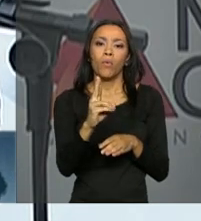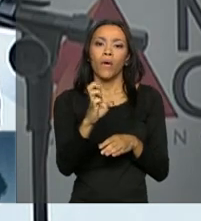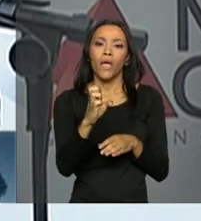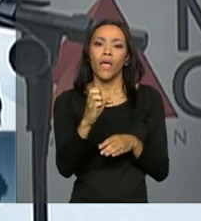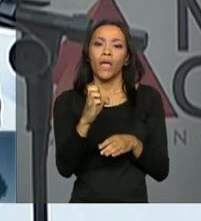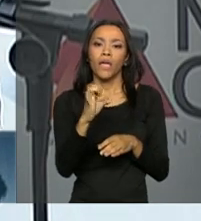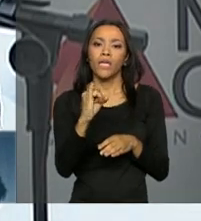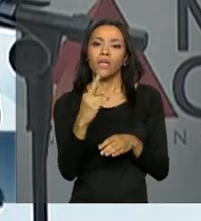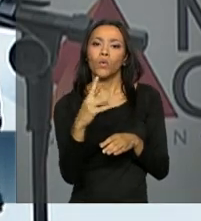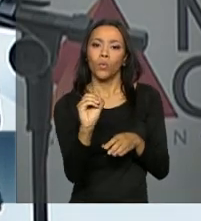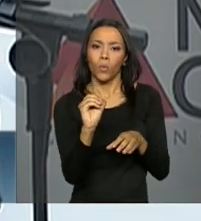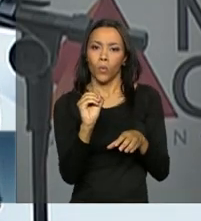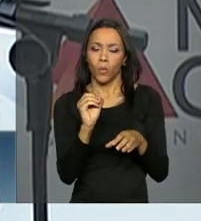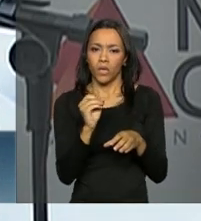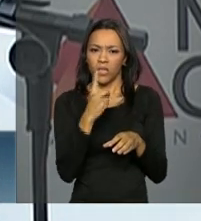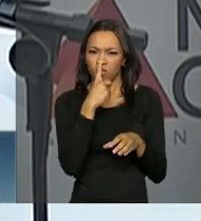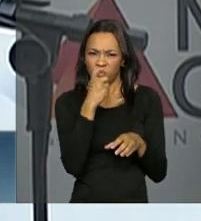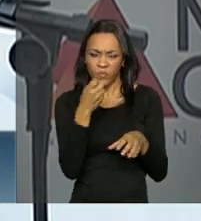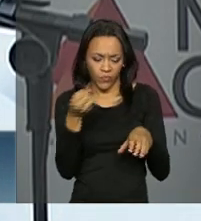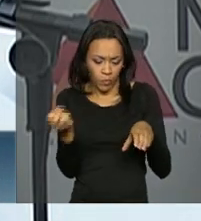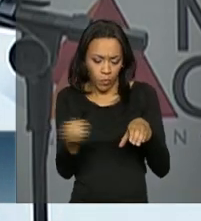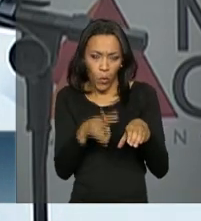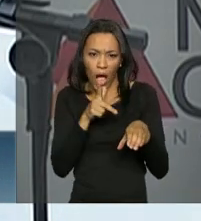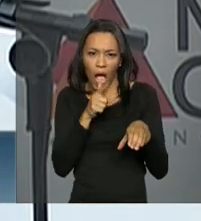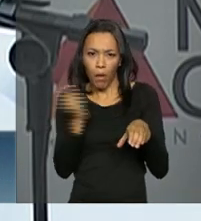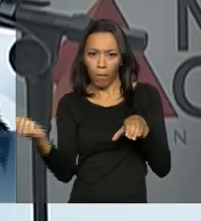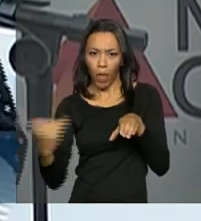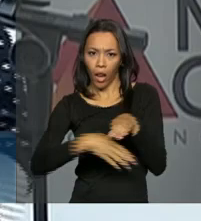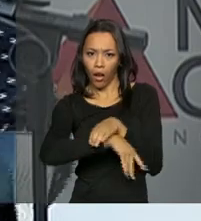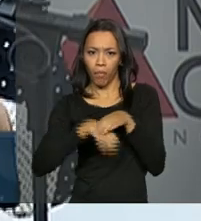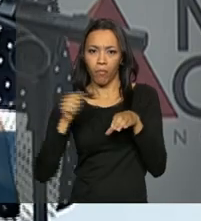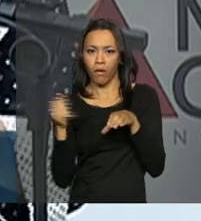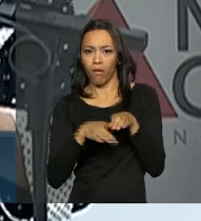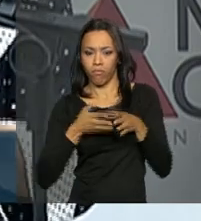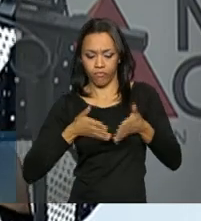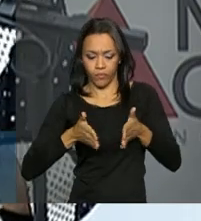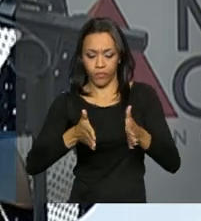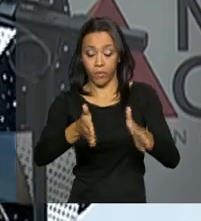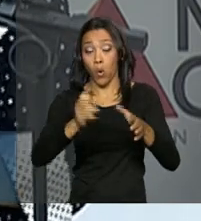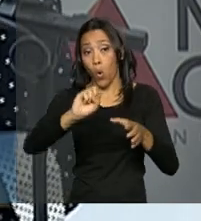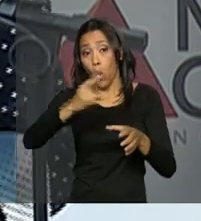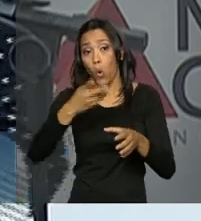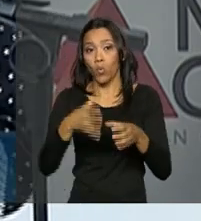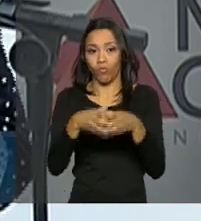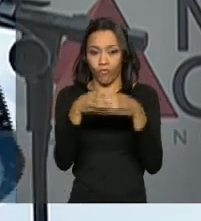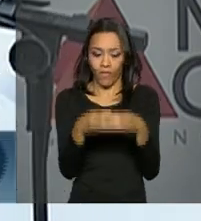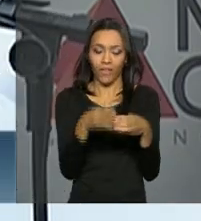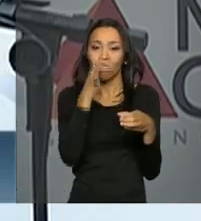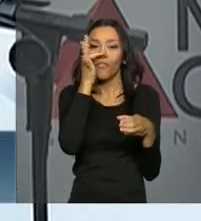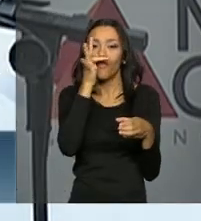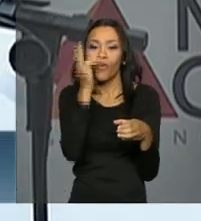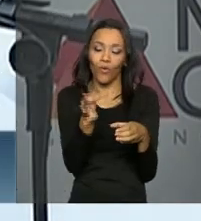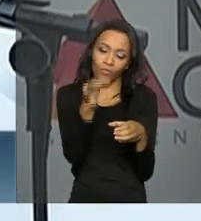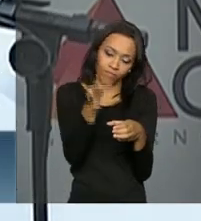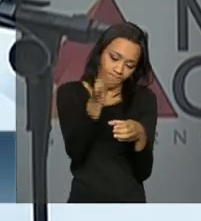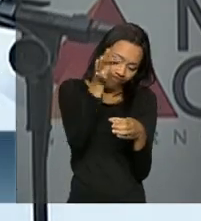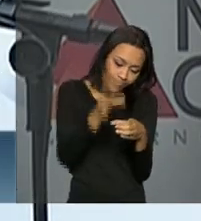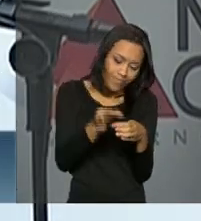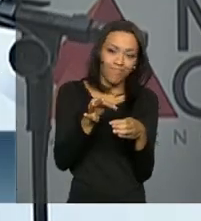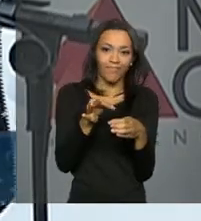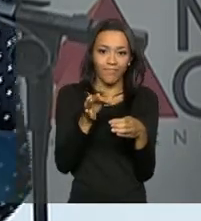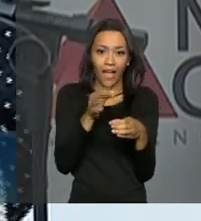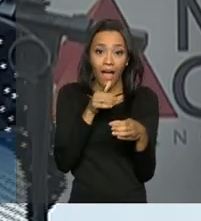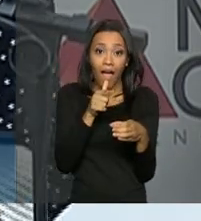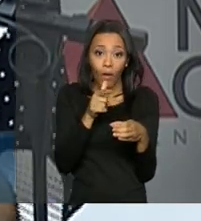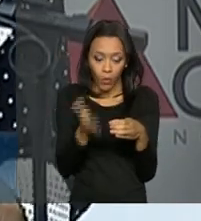o mosquito que vai transmitir a Zika. Água parada num vaso de flores também pode criar o Zika.